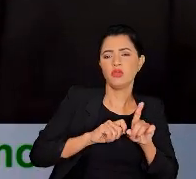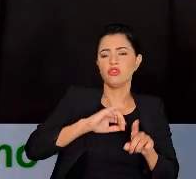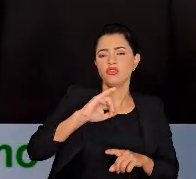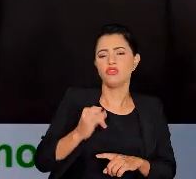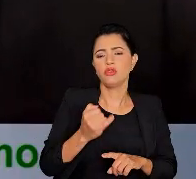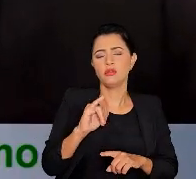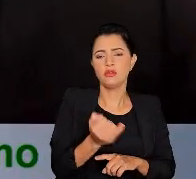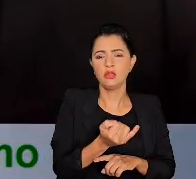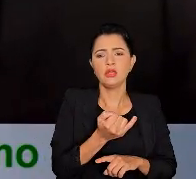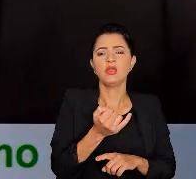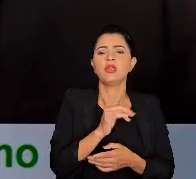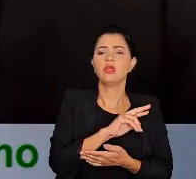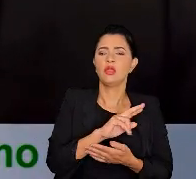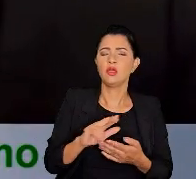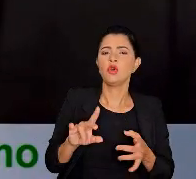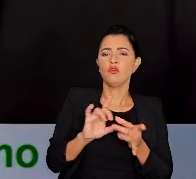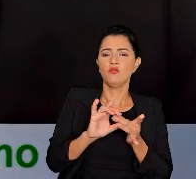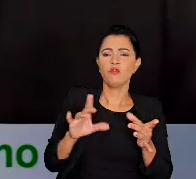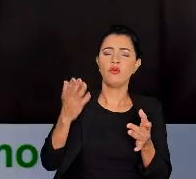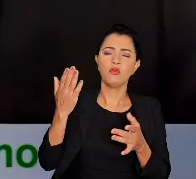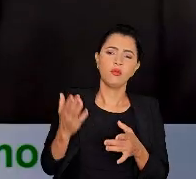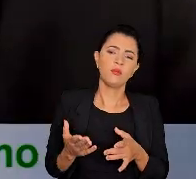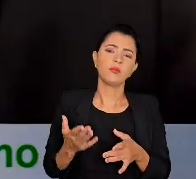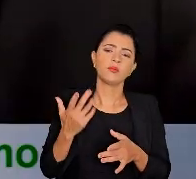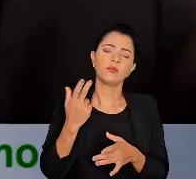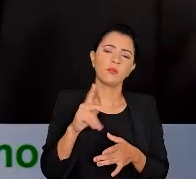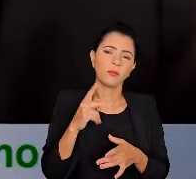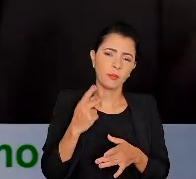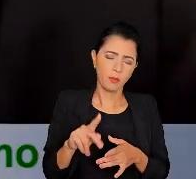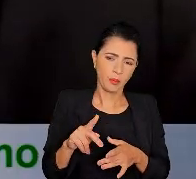de Auschwitz foi libertado pelo Exército Vermelho,